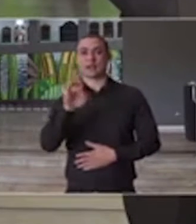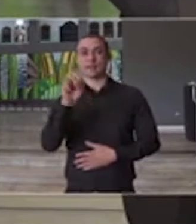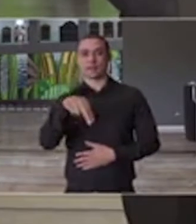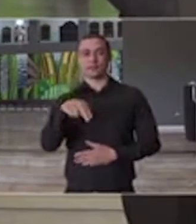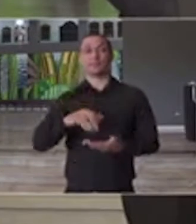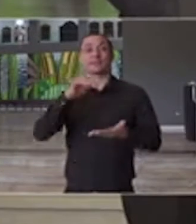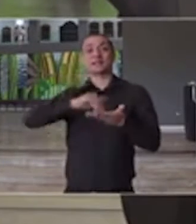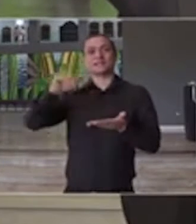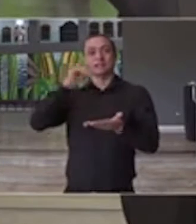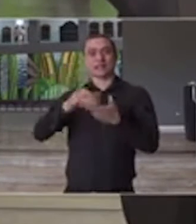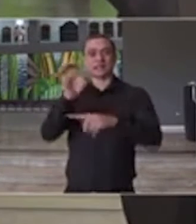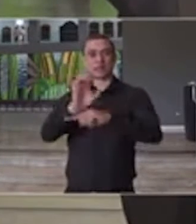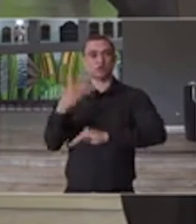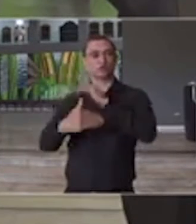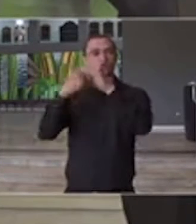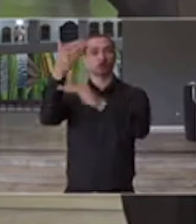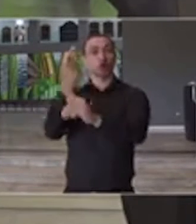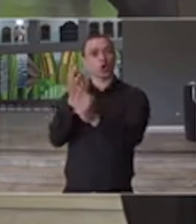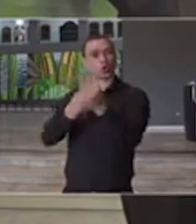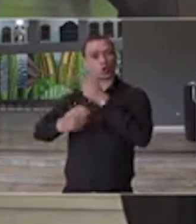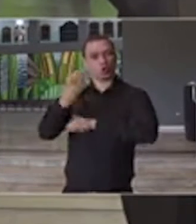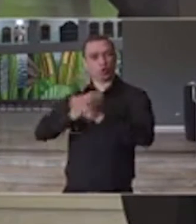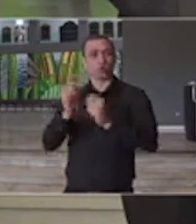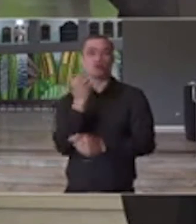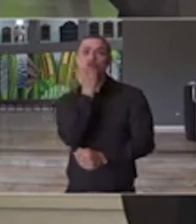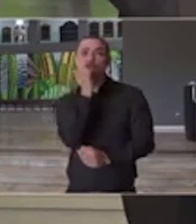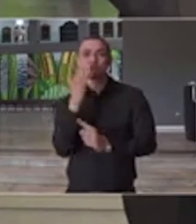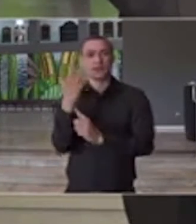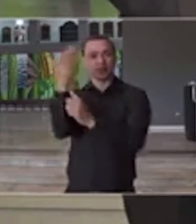nova fase vale a partir de quarta-feira dia 15 até trinta de julho